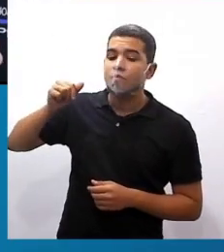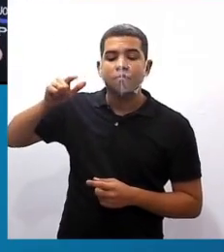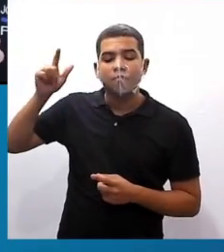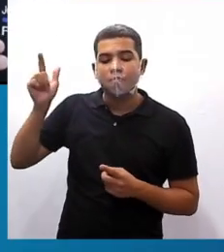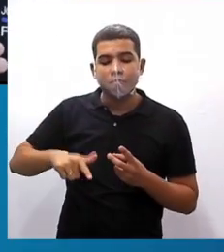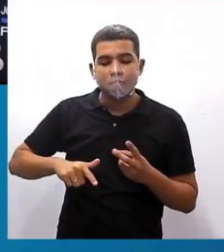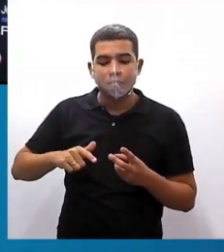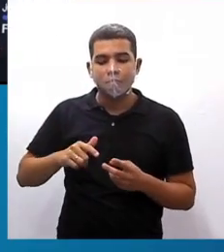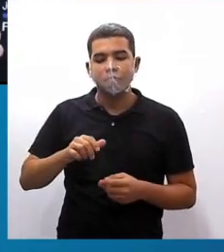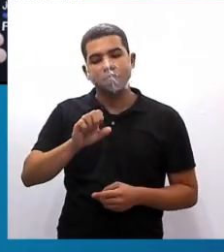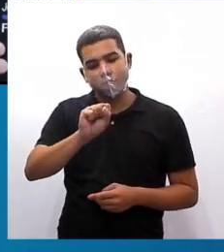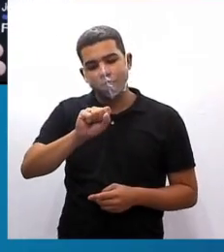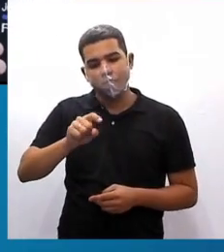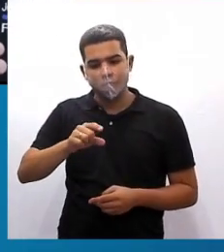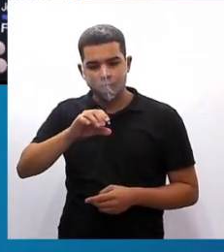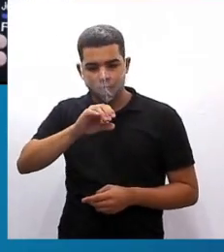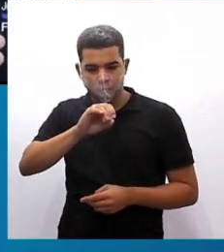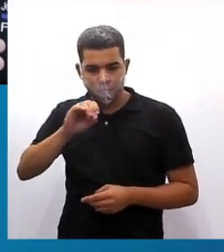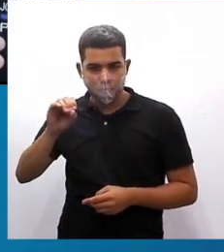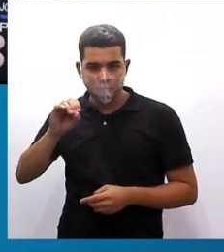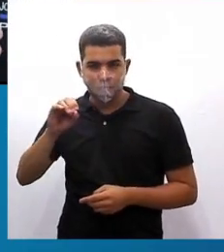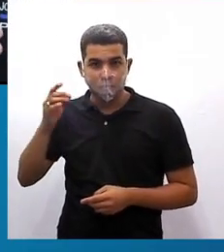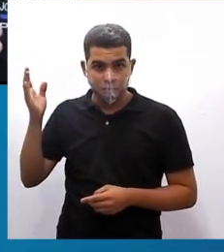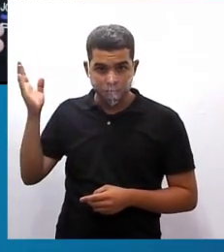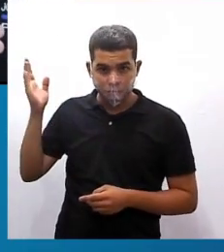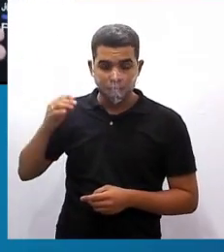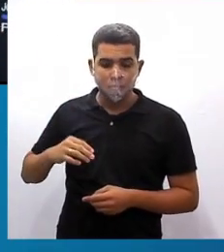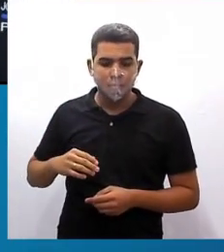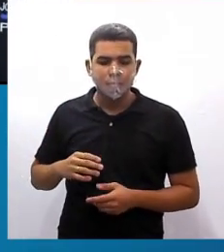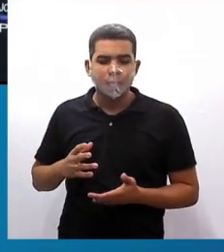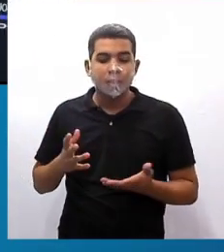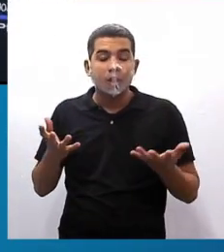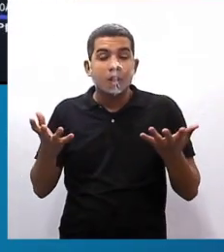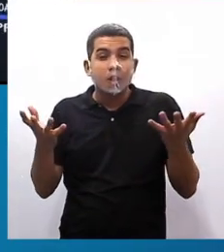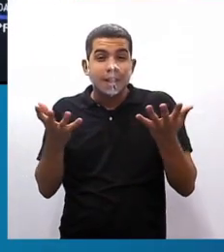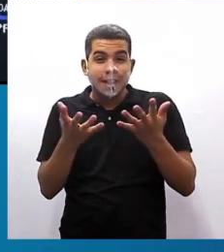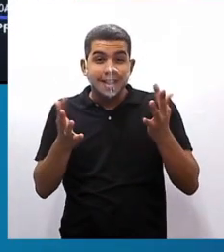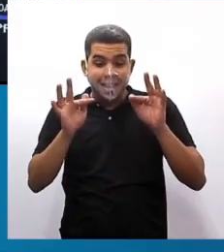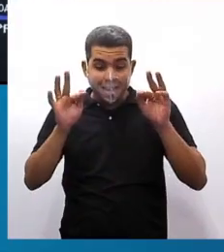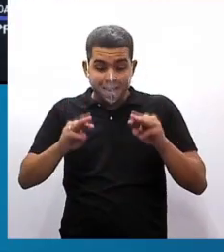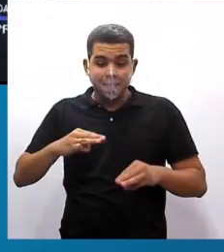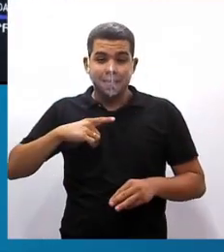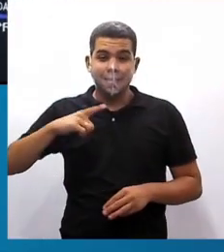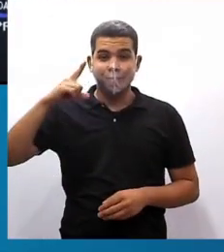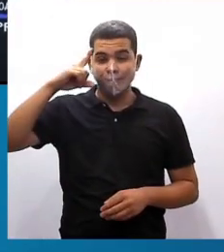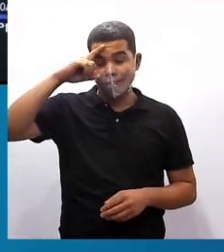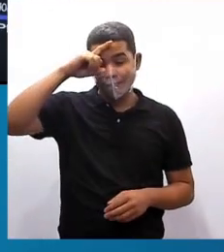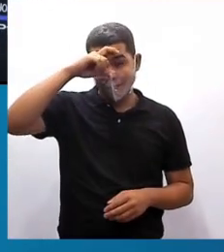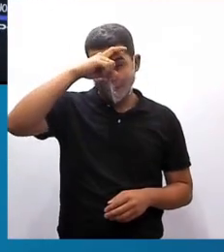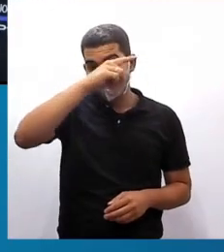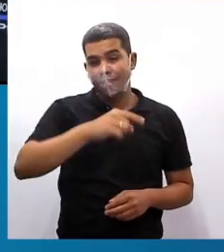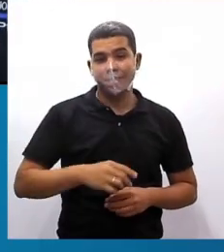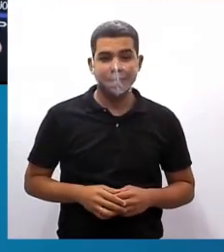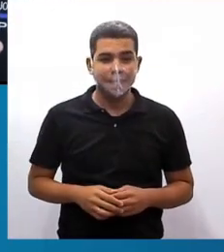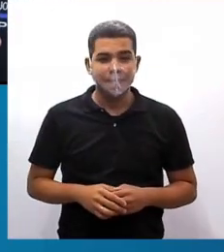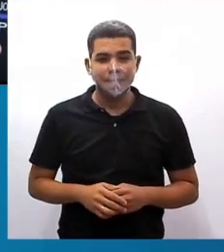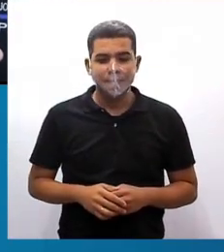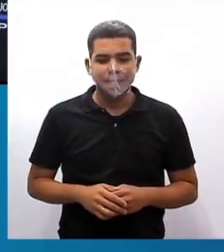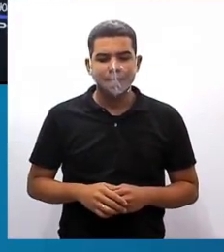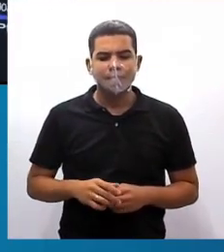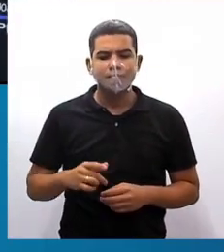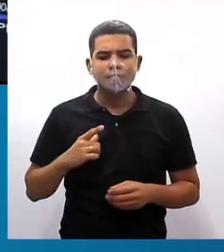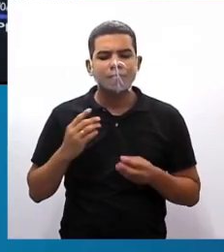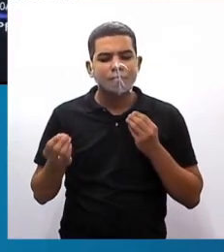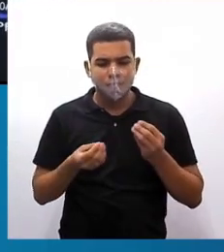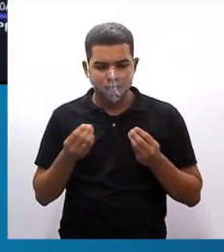1,60? Vai dar 8. Massa. A bronca é agora aí que vocês estão vendo do lado, nessa questãozinha, nessa multiplicação